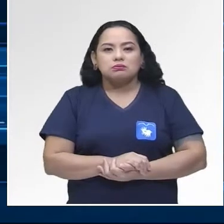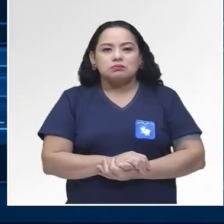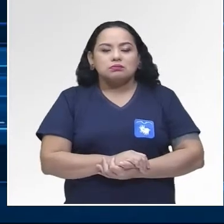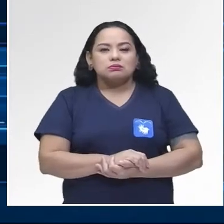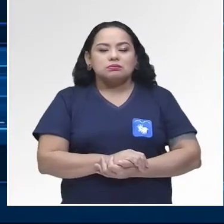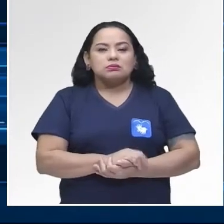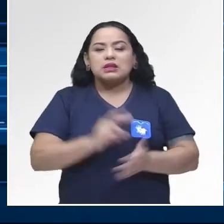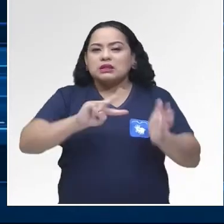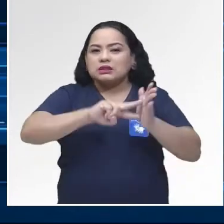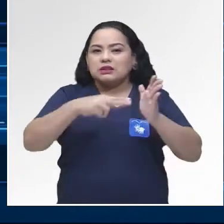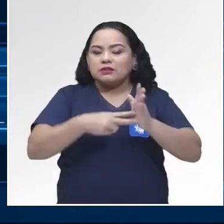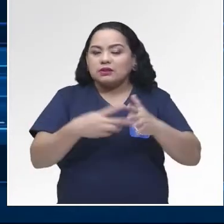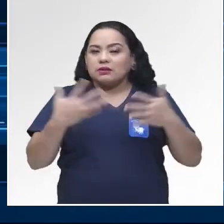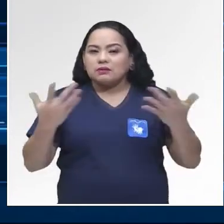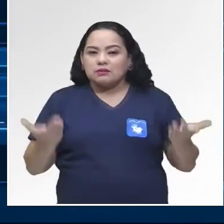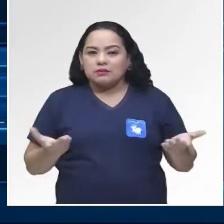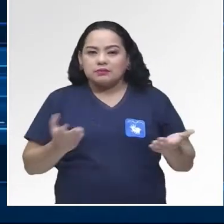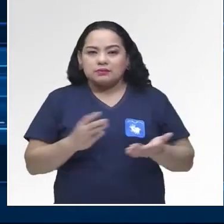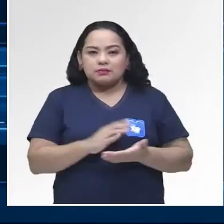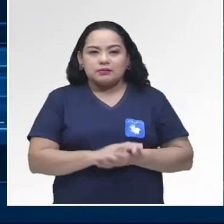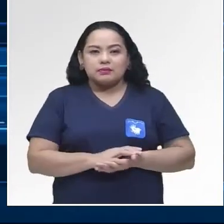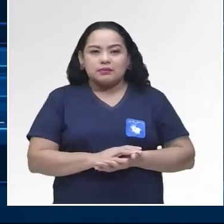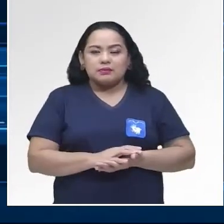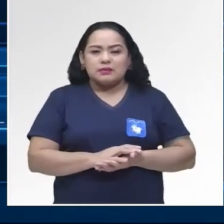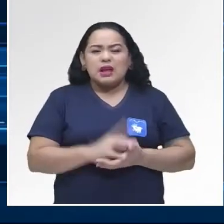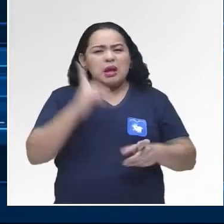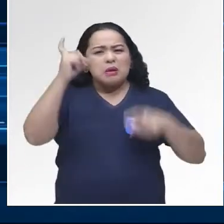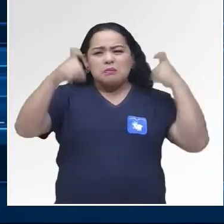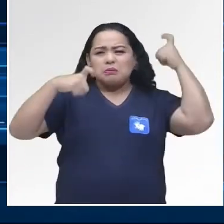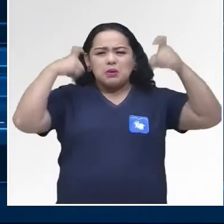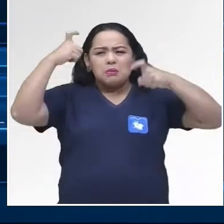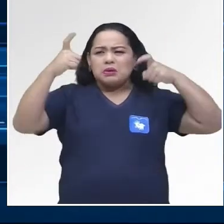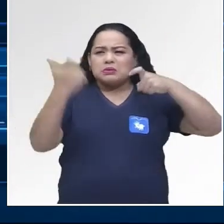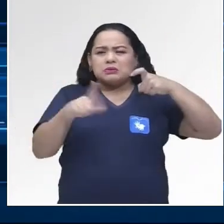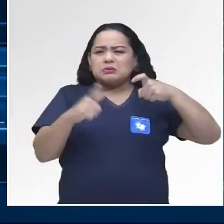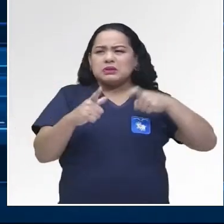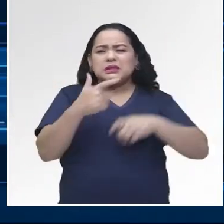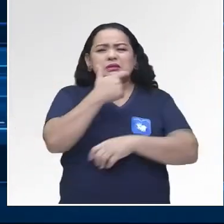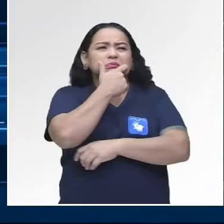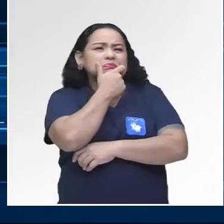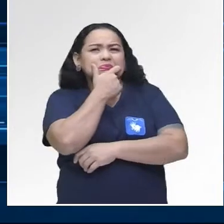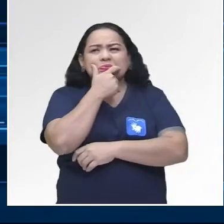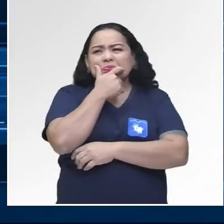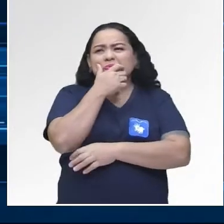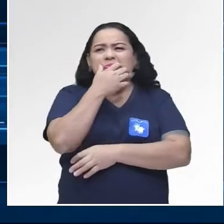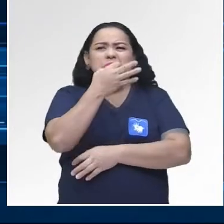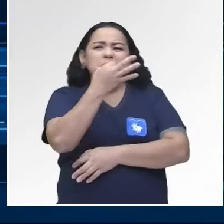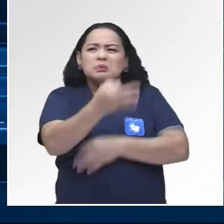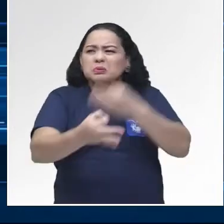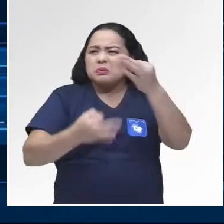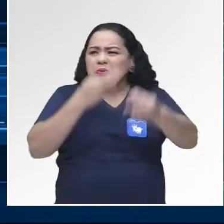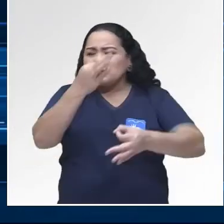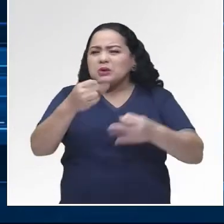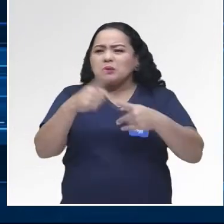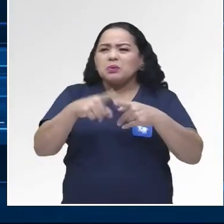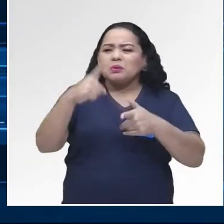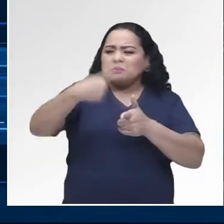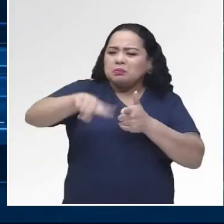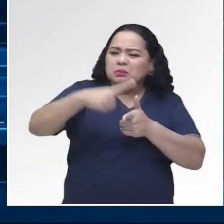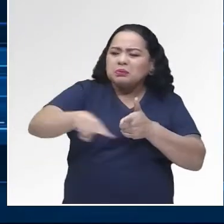Ou seja, ele não está preocupado em fazer análises críticas sobre aquele